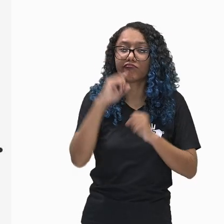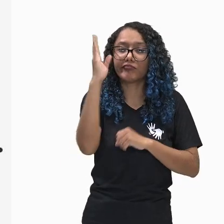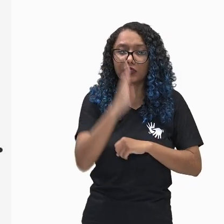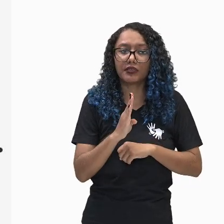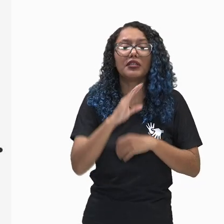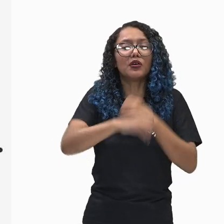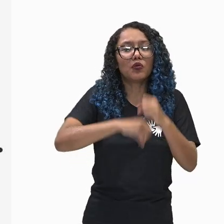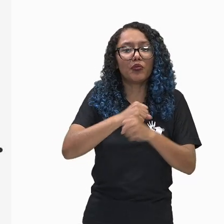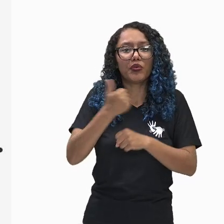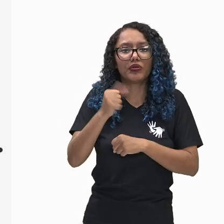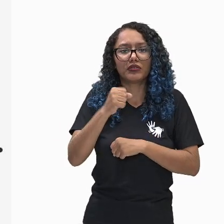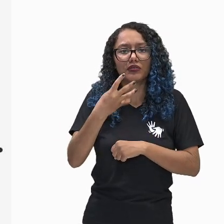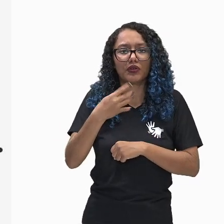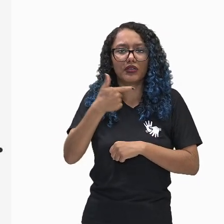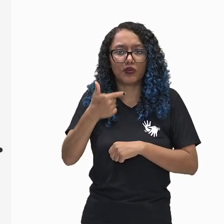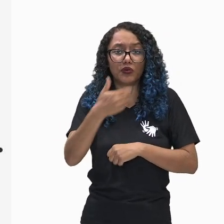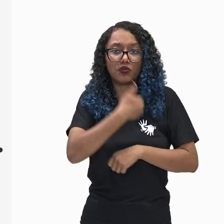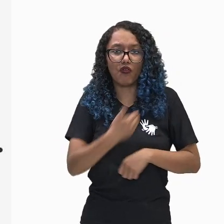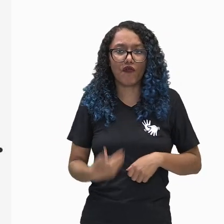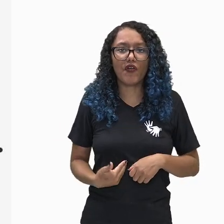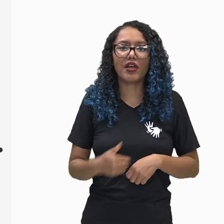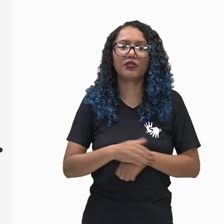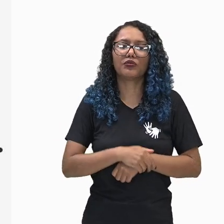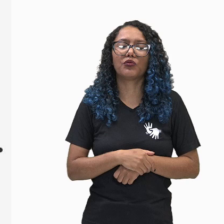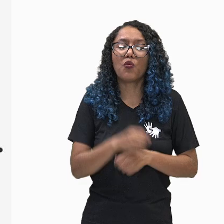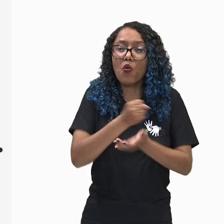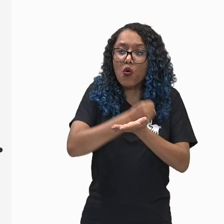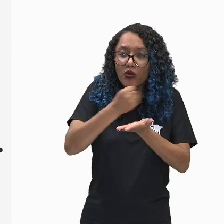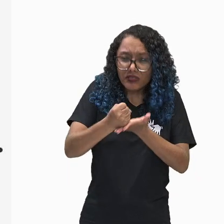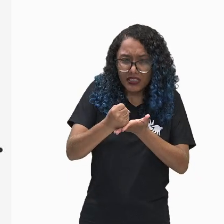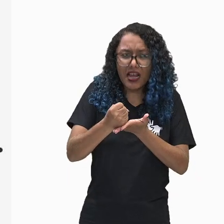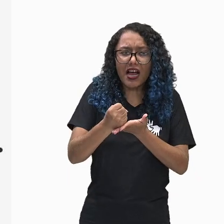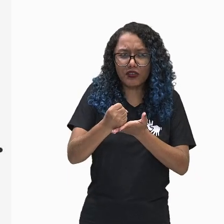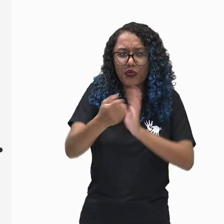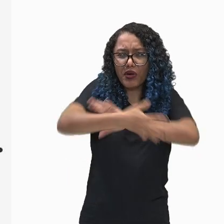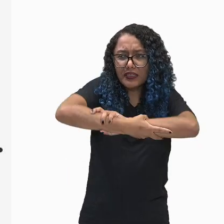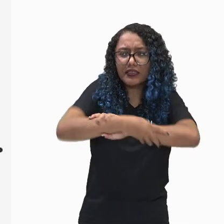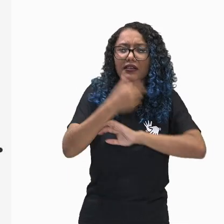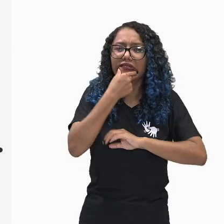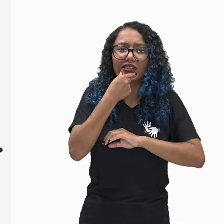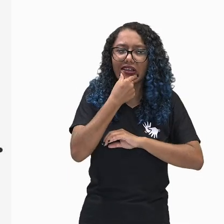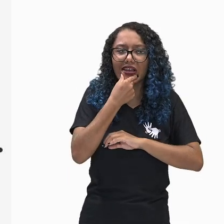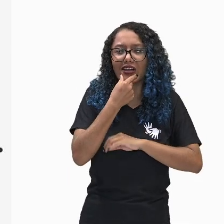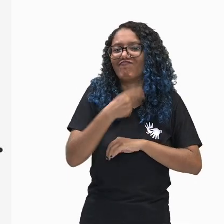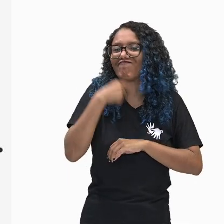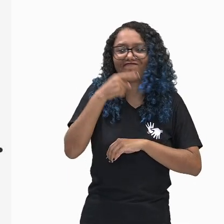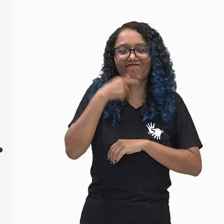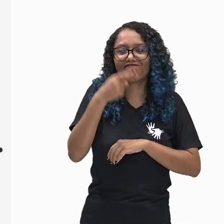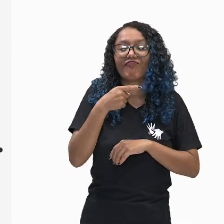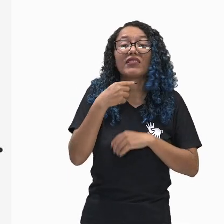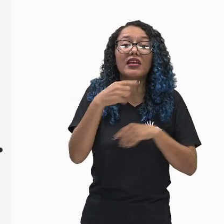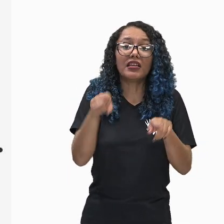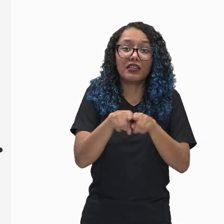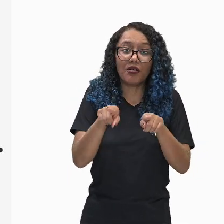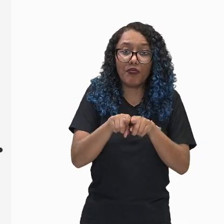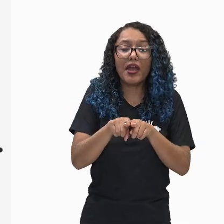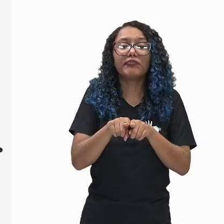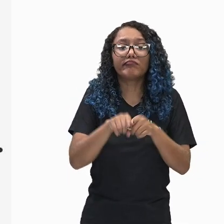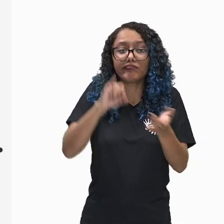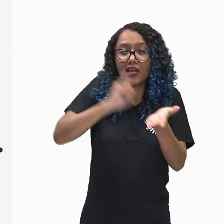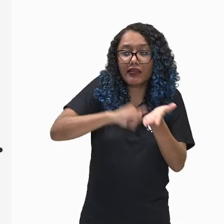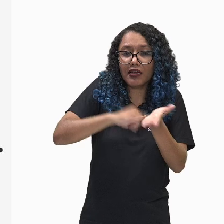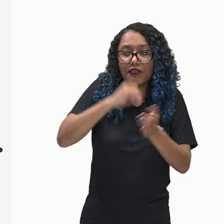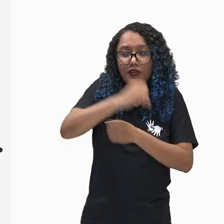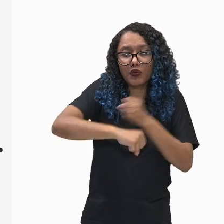não renovou o Tratado de Comércio com a Inglaterra e decretou, em 1840, a tarifa Alves Branco,